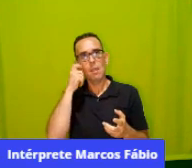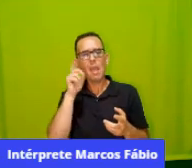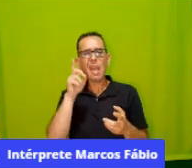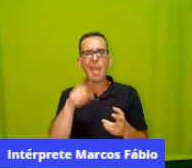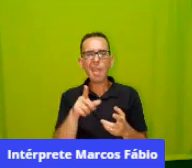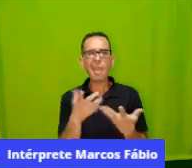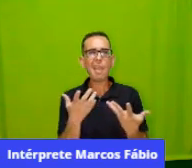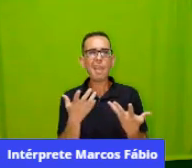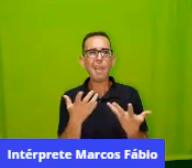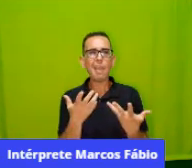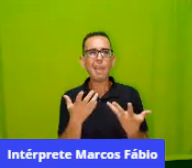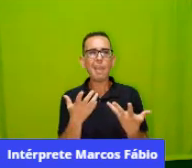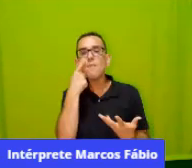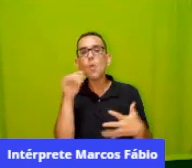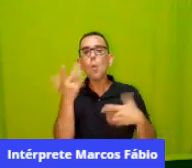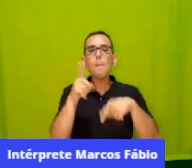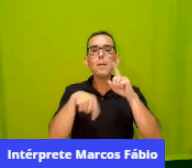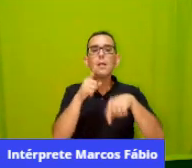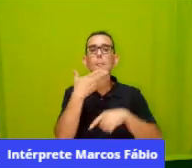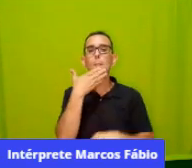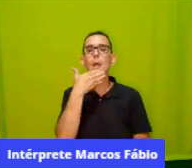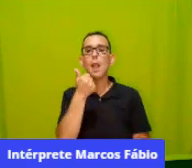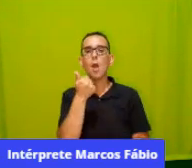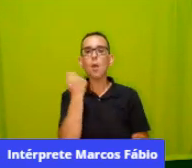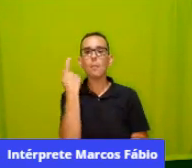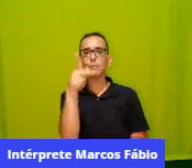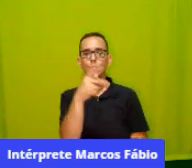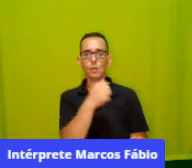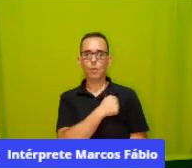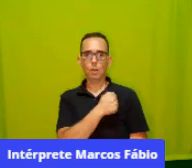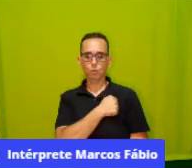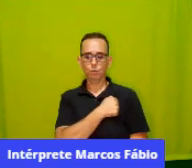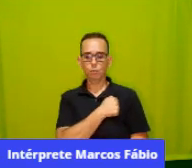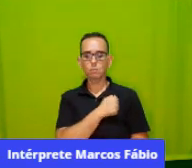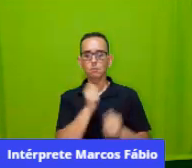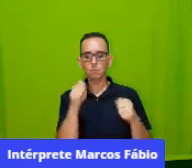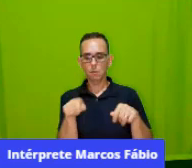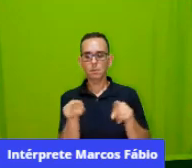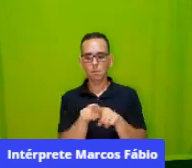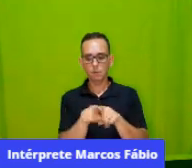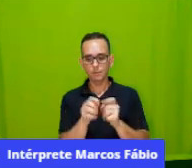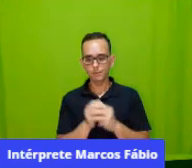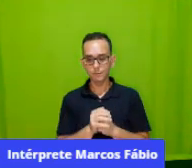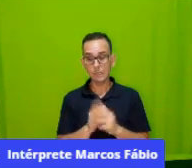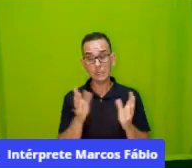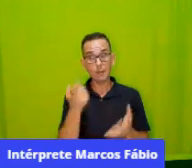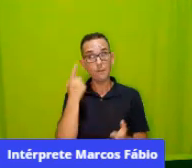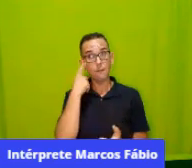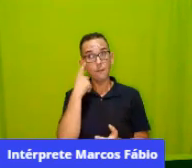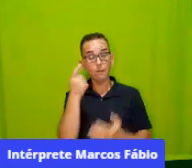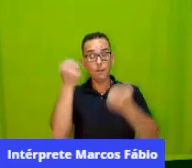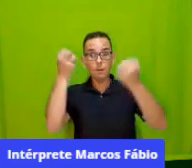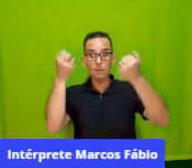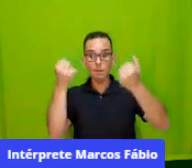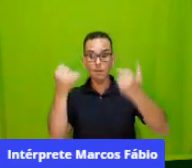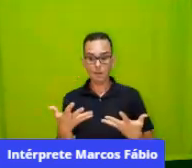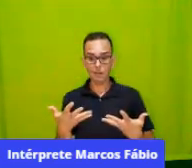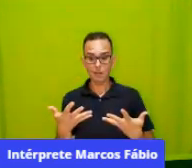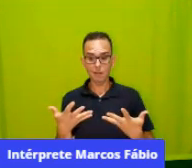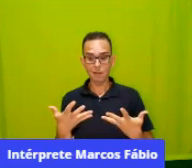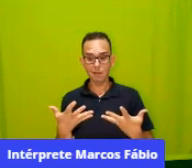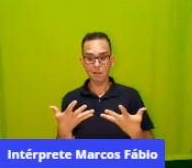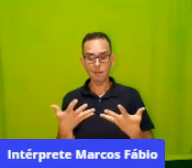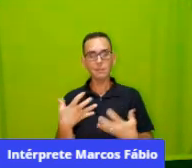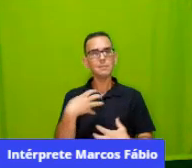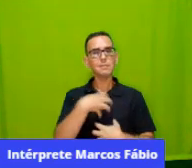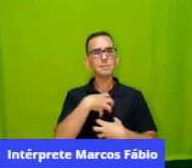triangular, aí a gente faz no macarrão. Então, assim, é uma questão de você ver qual o material que vai ser melhor para aquela situação. Então, vamos